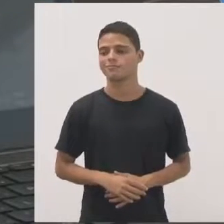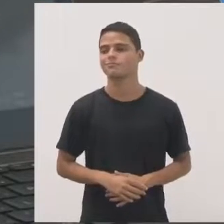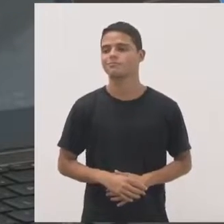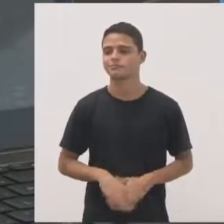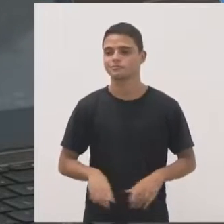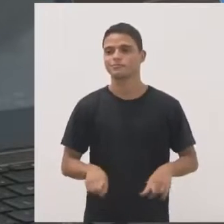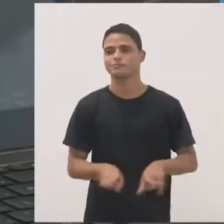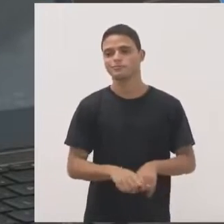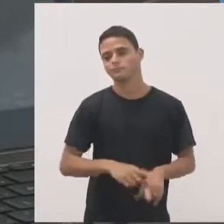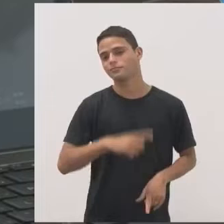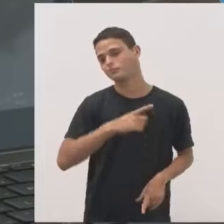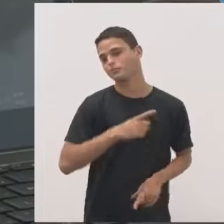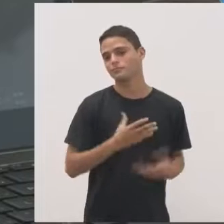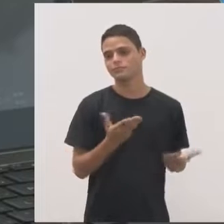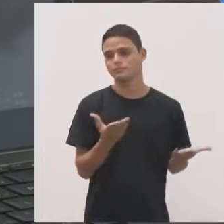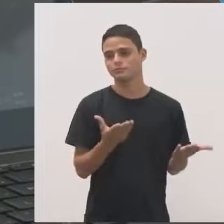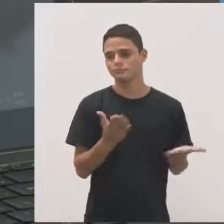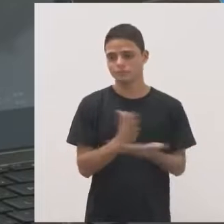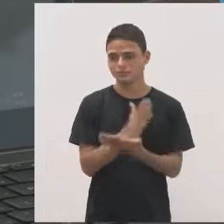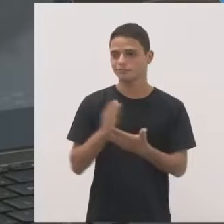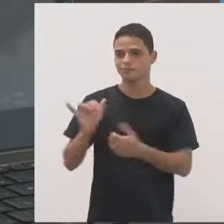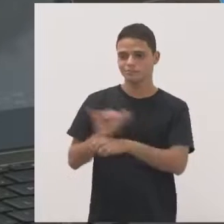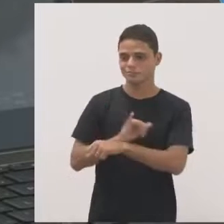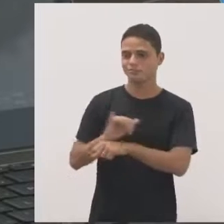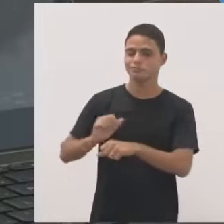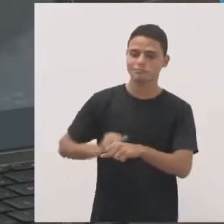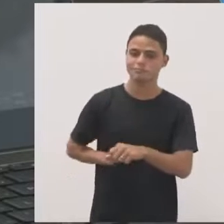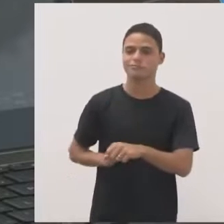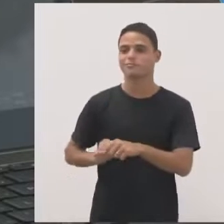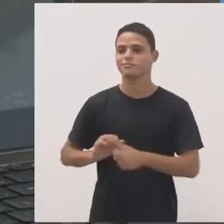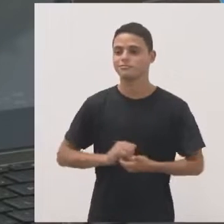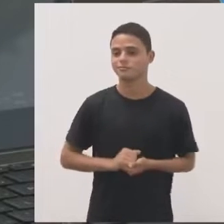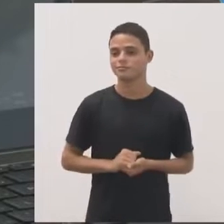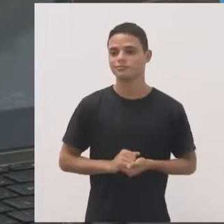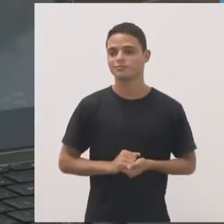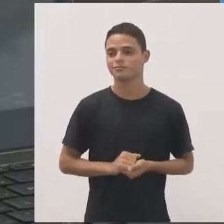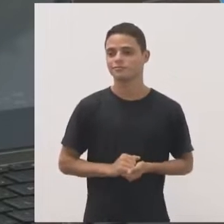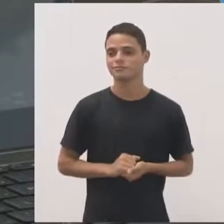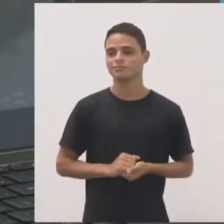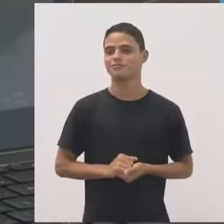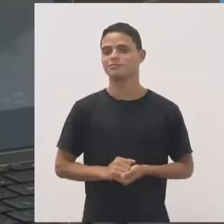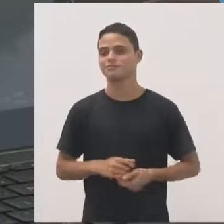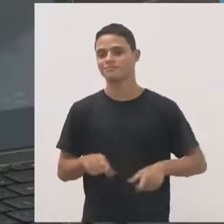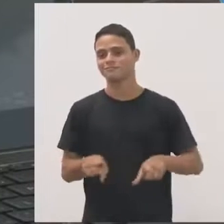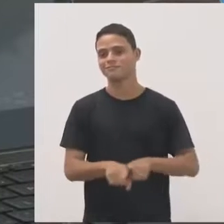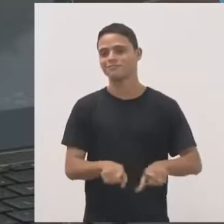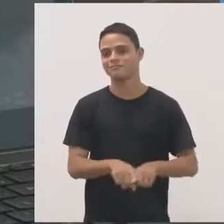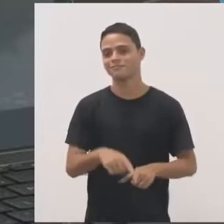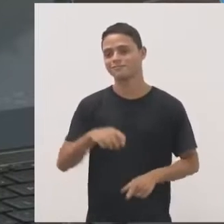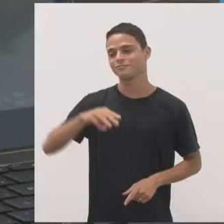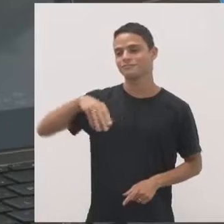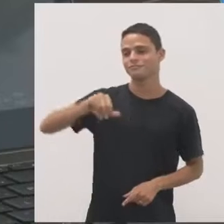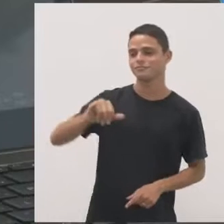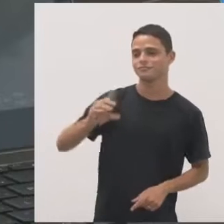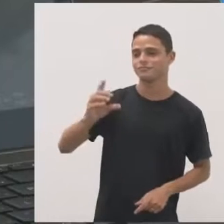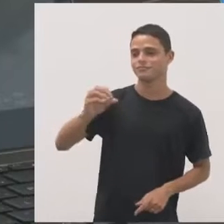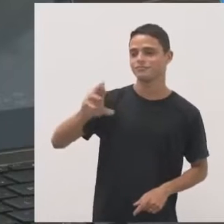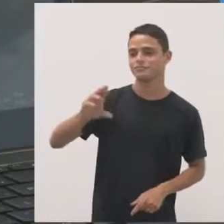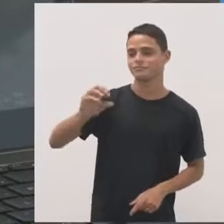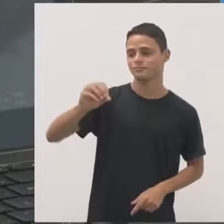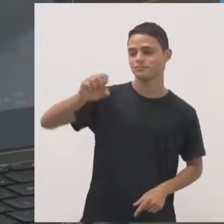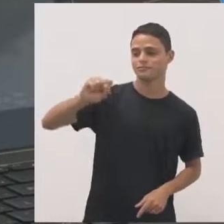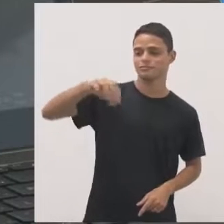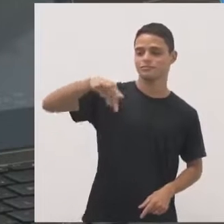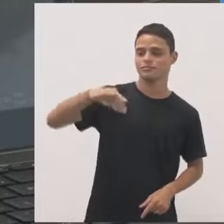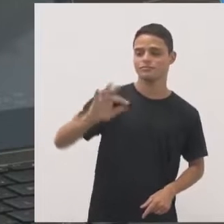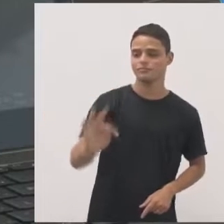mostrar para vocês de alguns recursos, tá bom? É da é da Microsoft Store. Então, tá na bom? verdade,